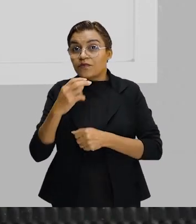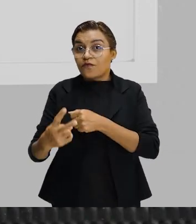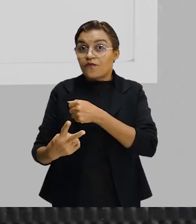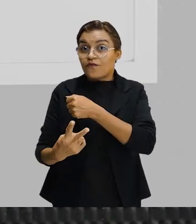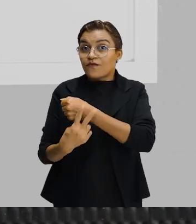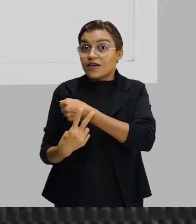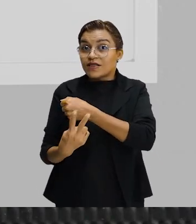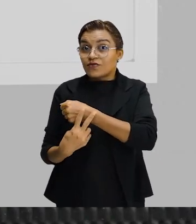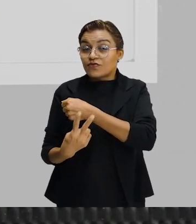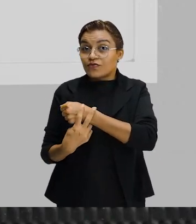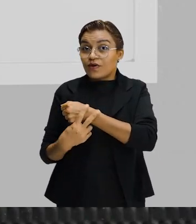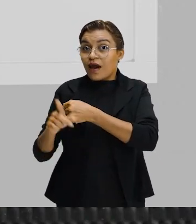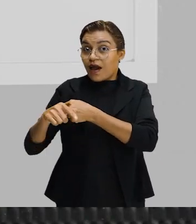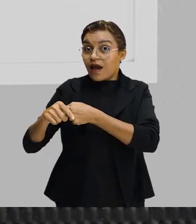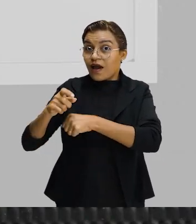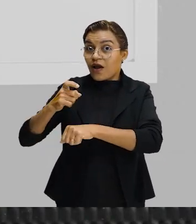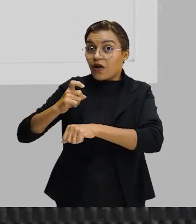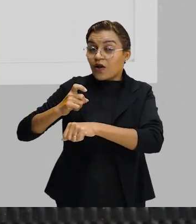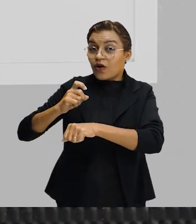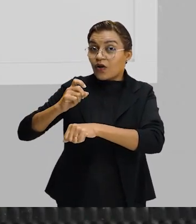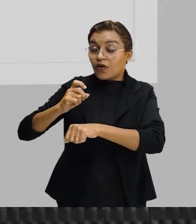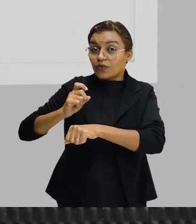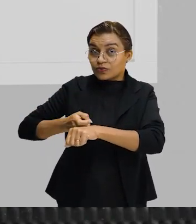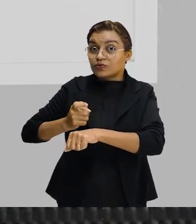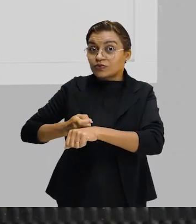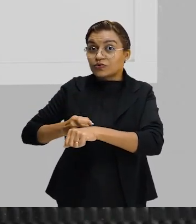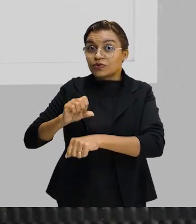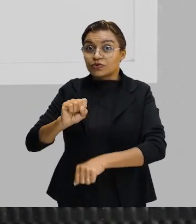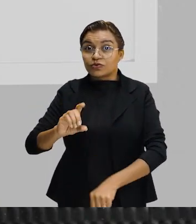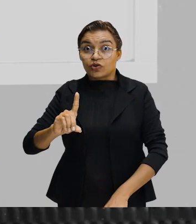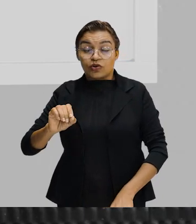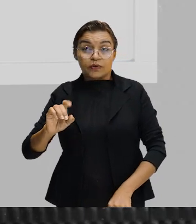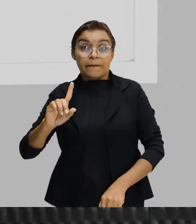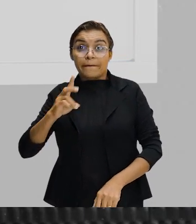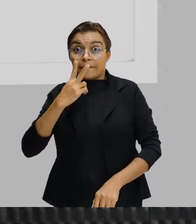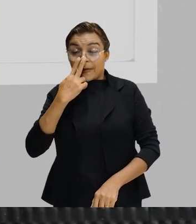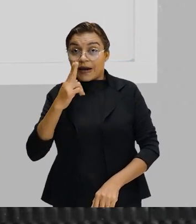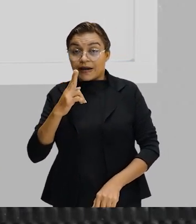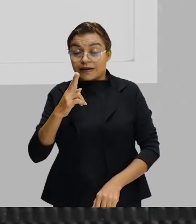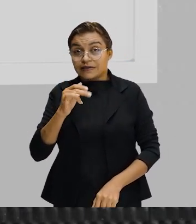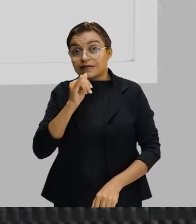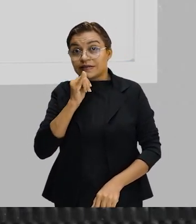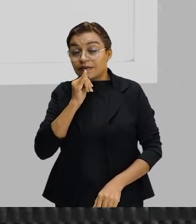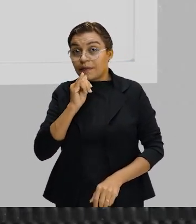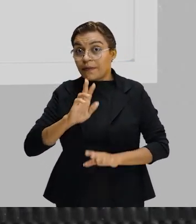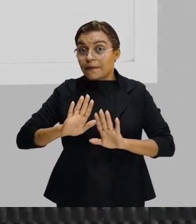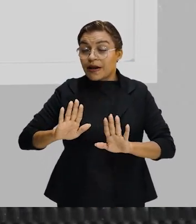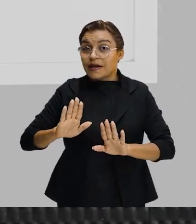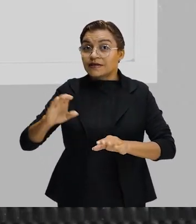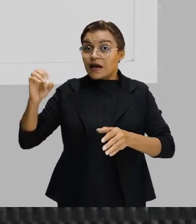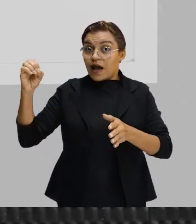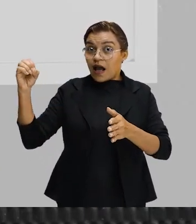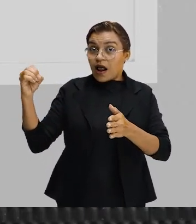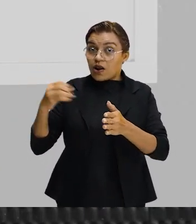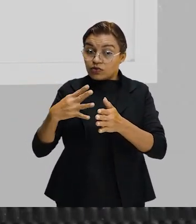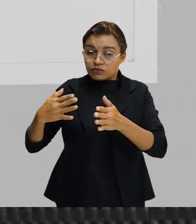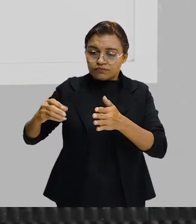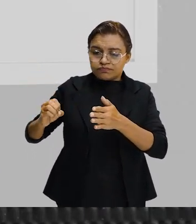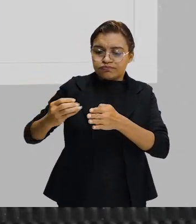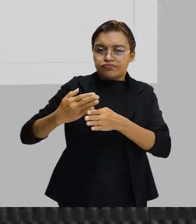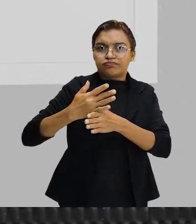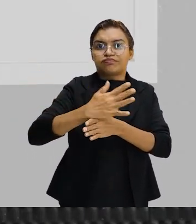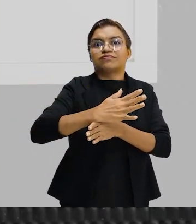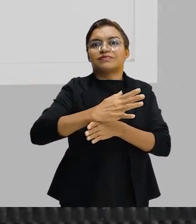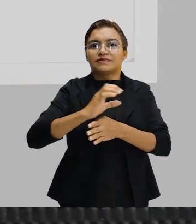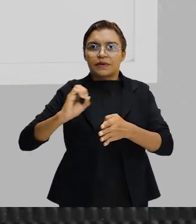não é um sólido? É um sólido, mas a luz passa. Então essa é a exceção. Tá ok? Né? Um tijolo